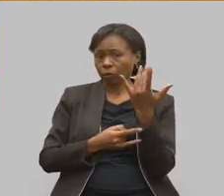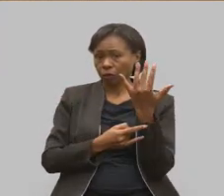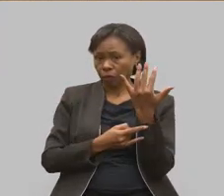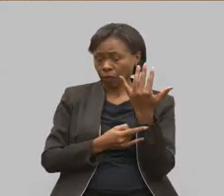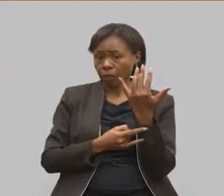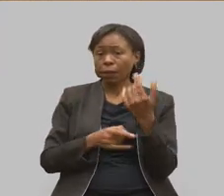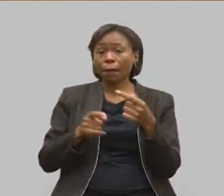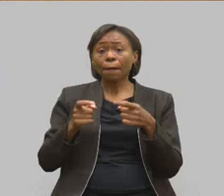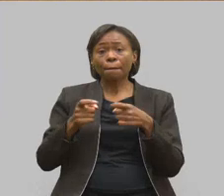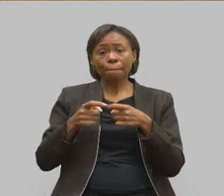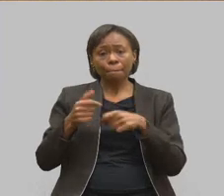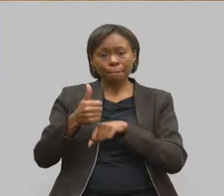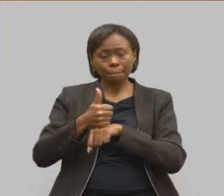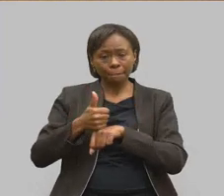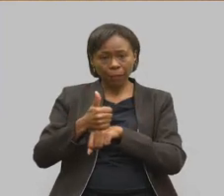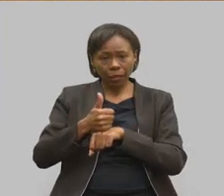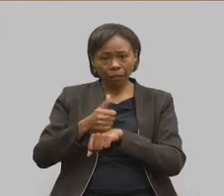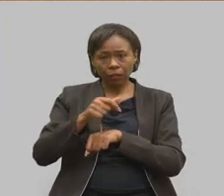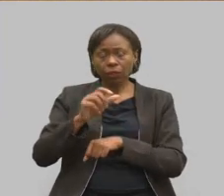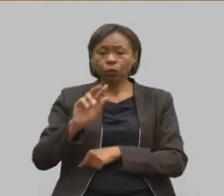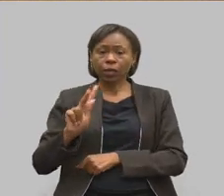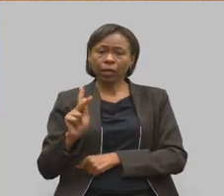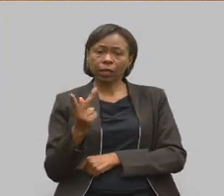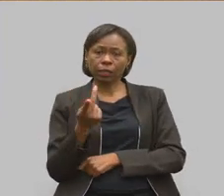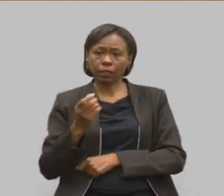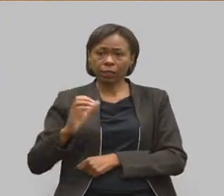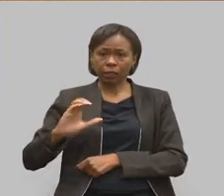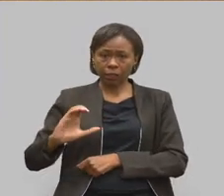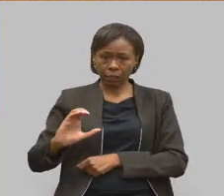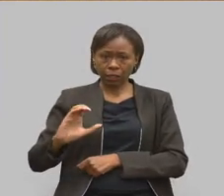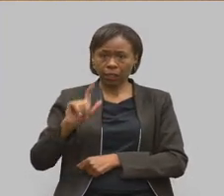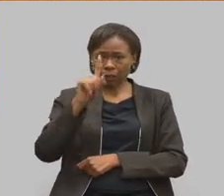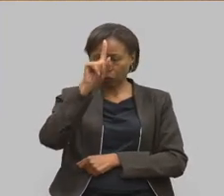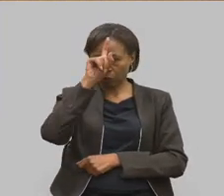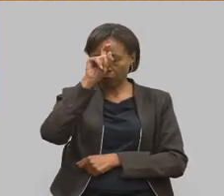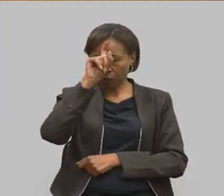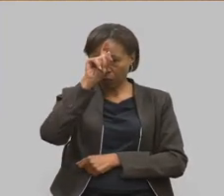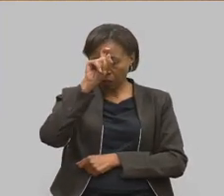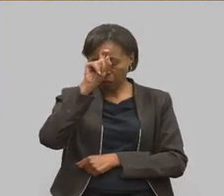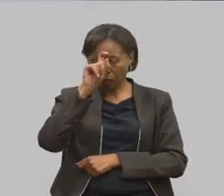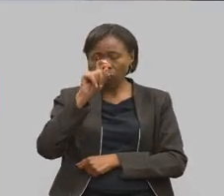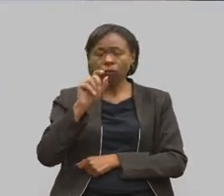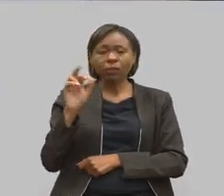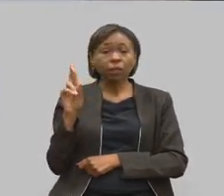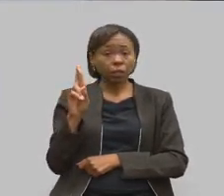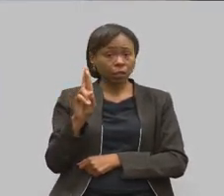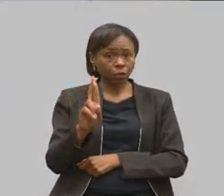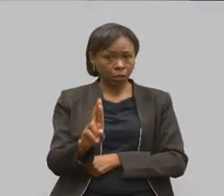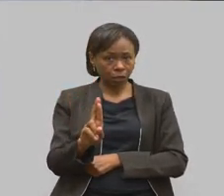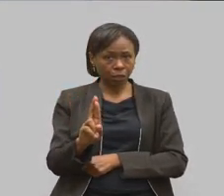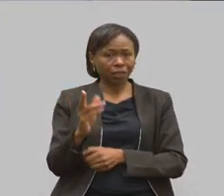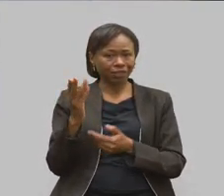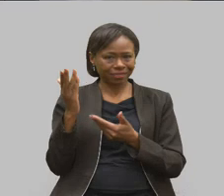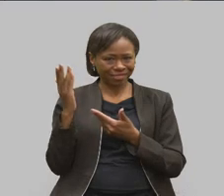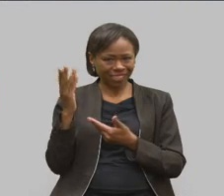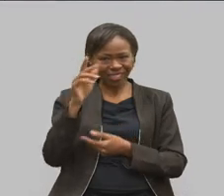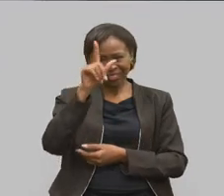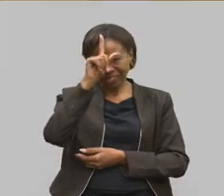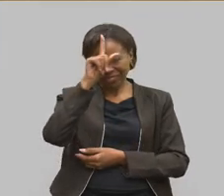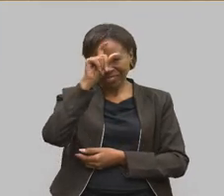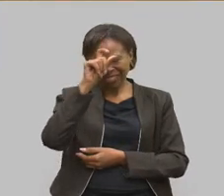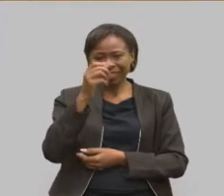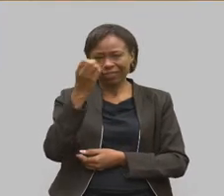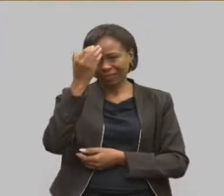Clínicas representando aqui eh todo o corpo do Hospital das Clínicas muito muito obrigado pela sua